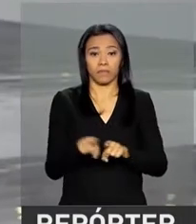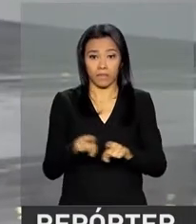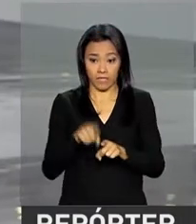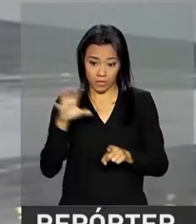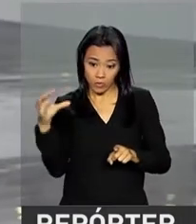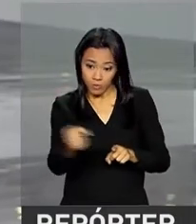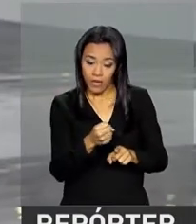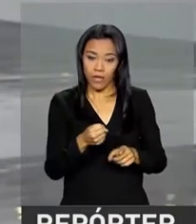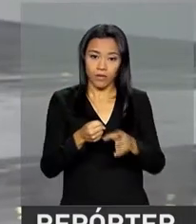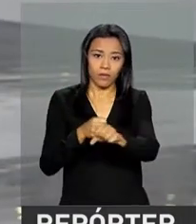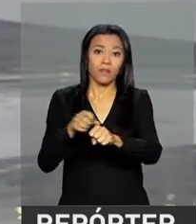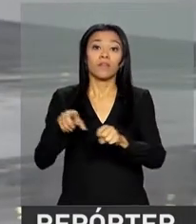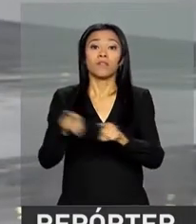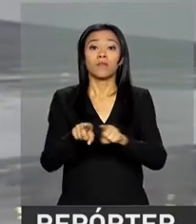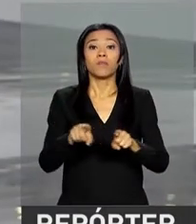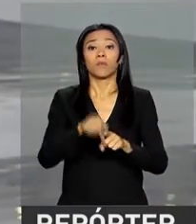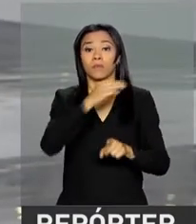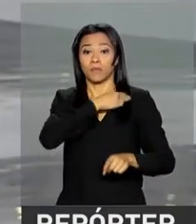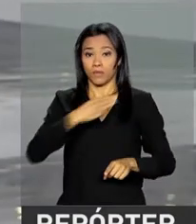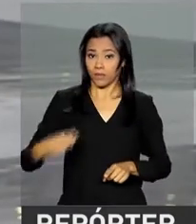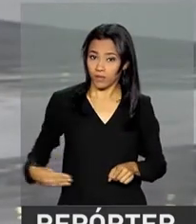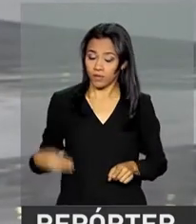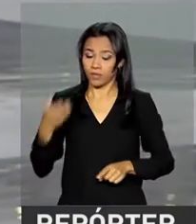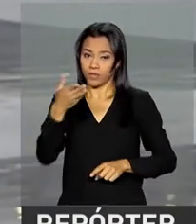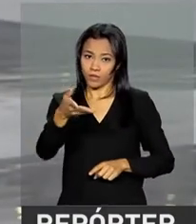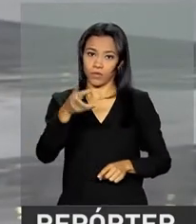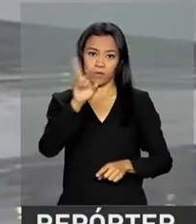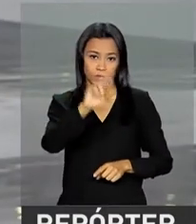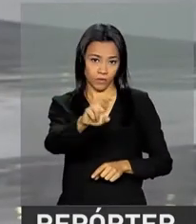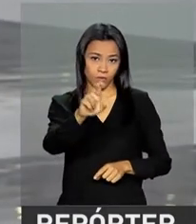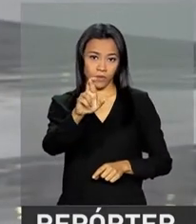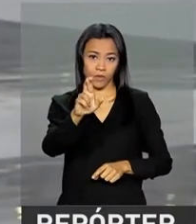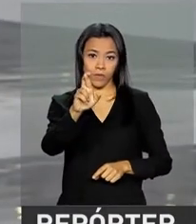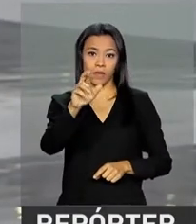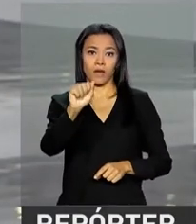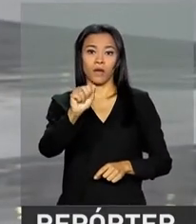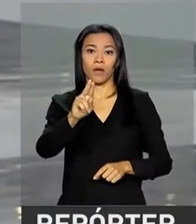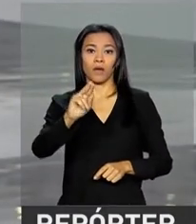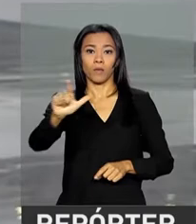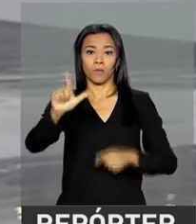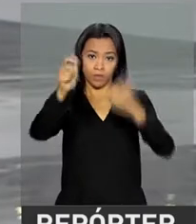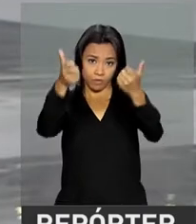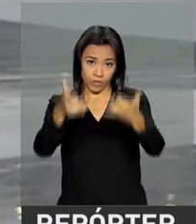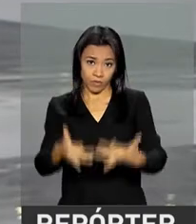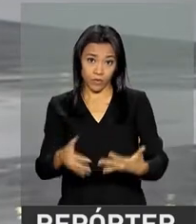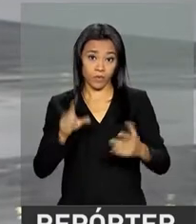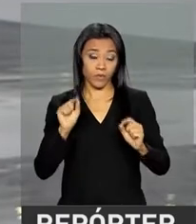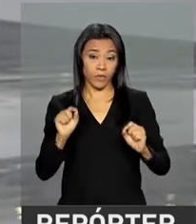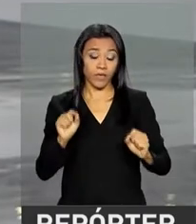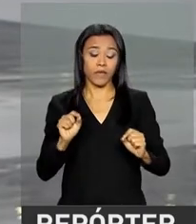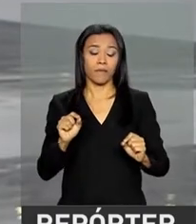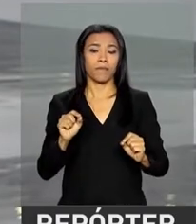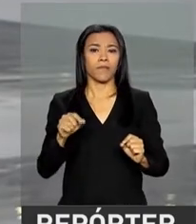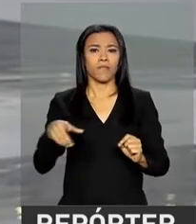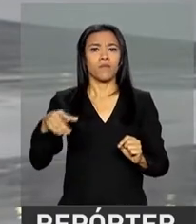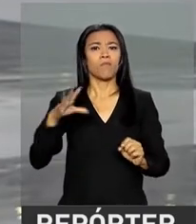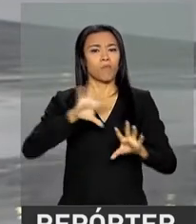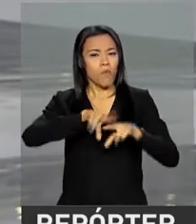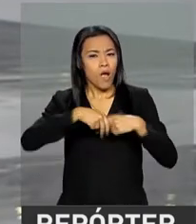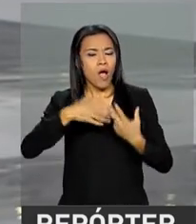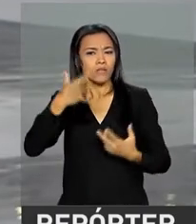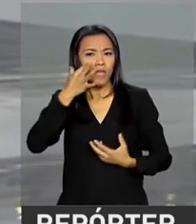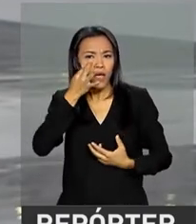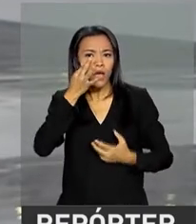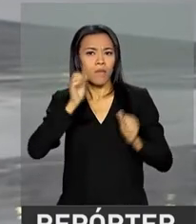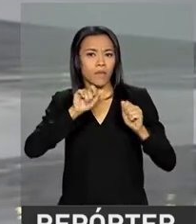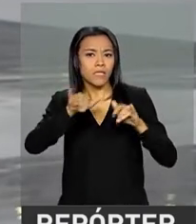o ministro da defesa raul gil lima disse que com a presença dos militares às 80 mil é pessoas e também as